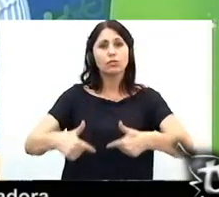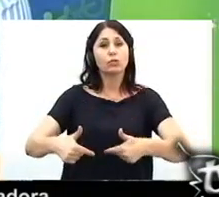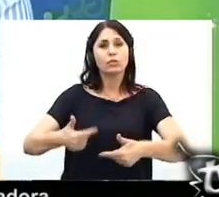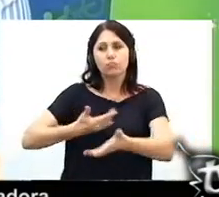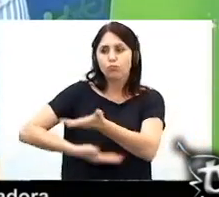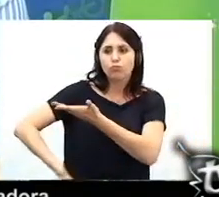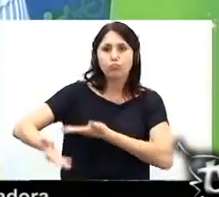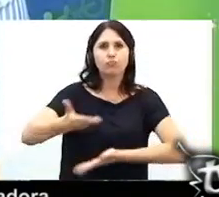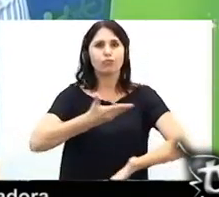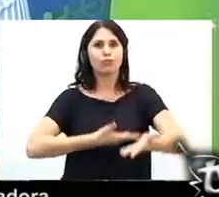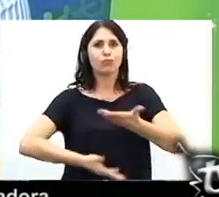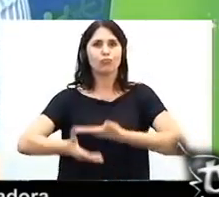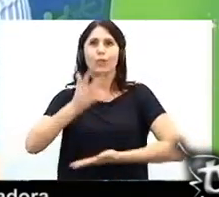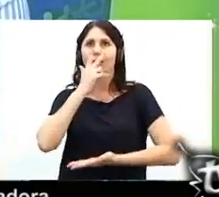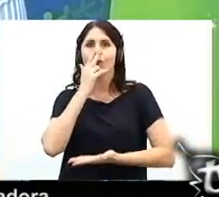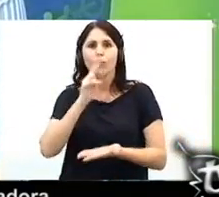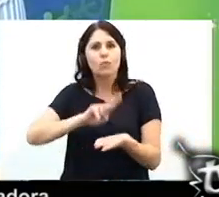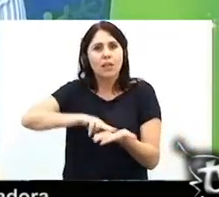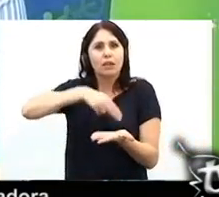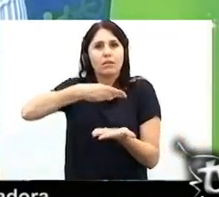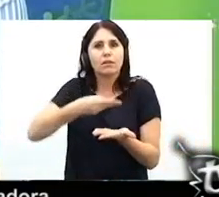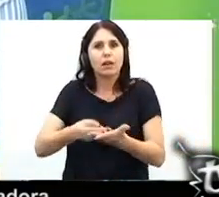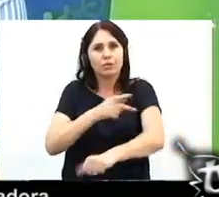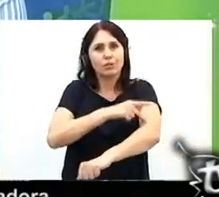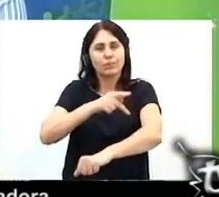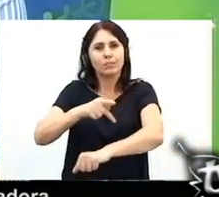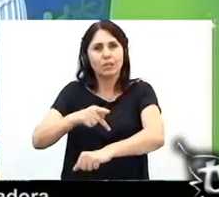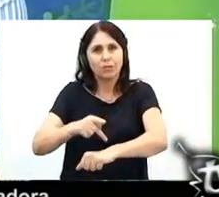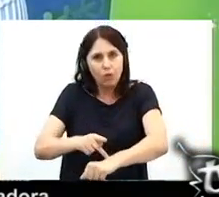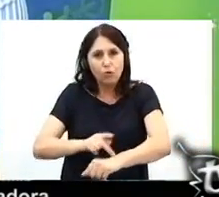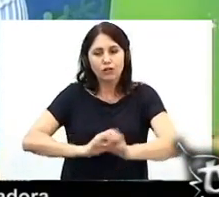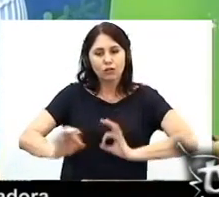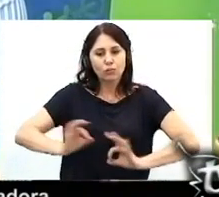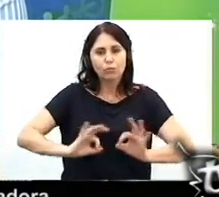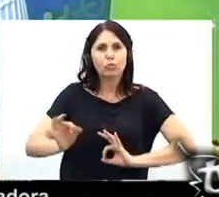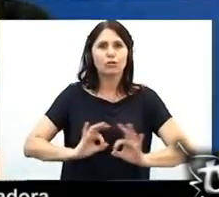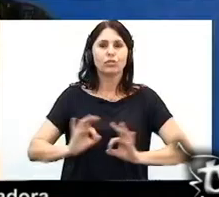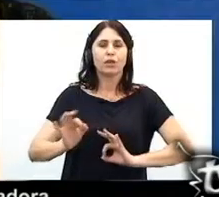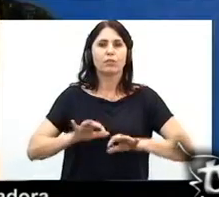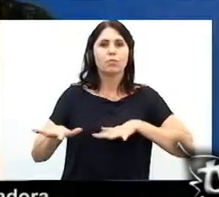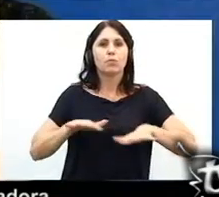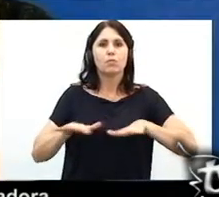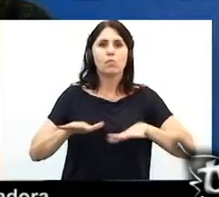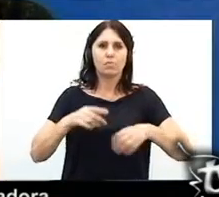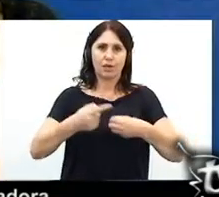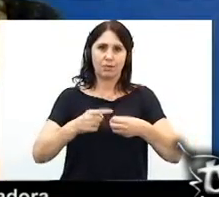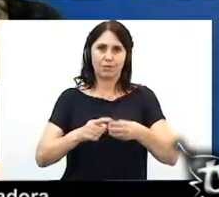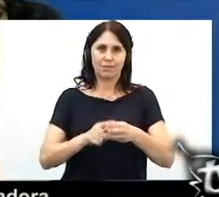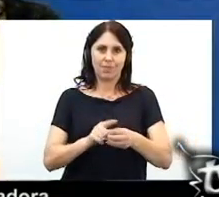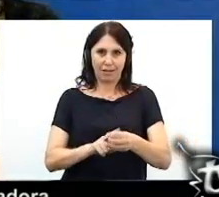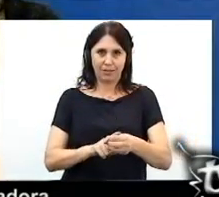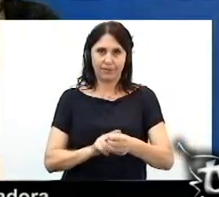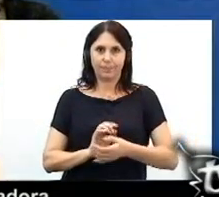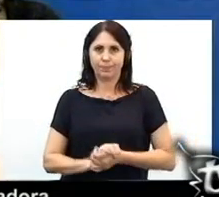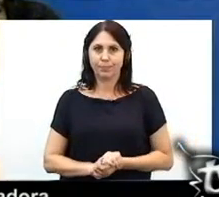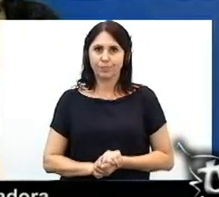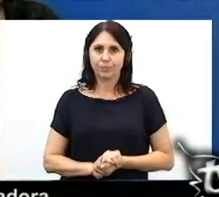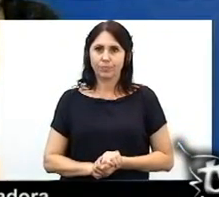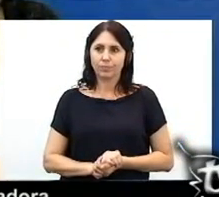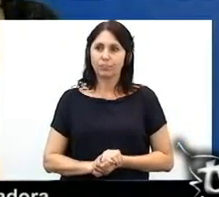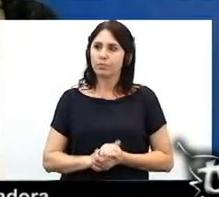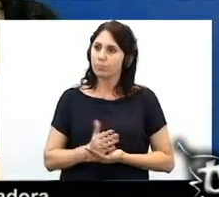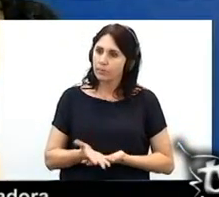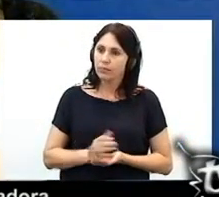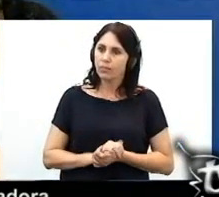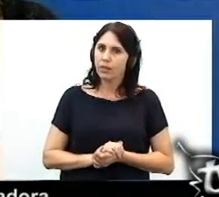Universidade, né, com C, Educadora, que é uma proposta que está sendo construída, né, está em construção e que visa a